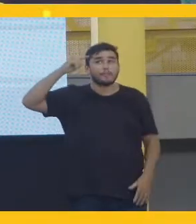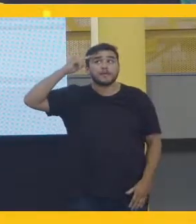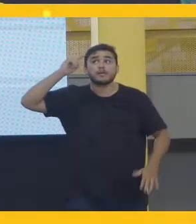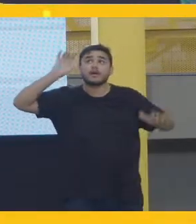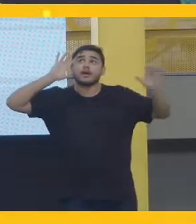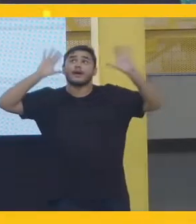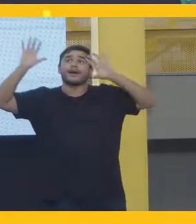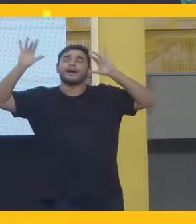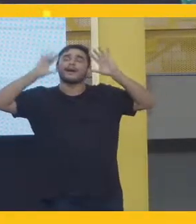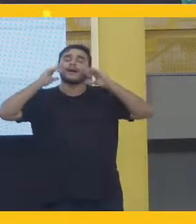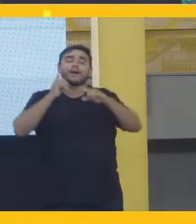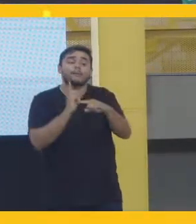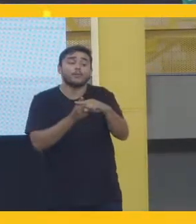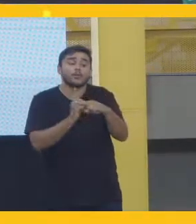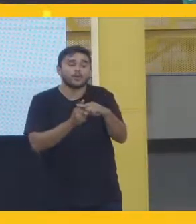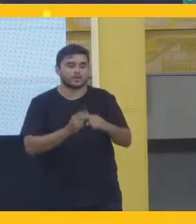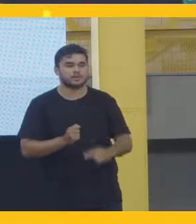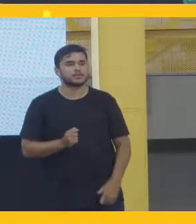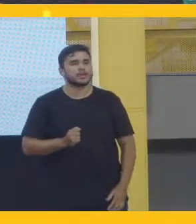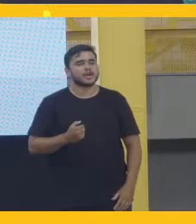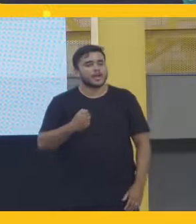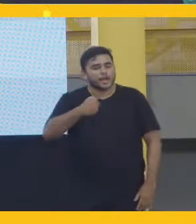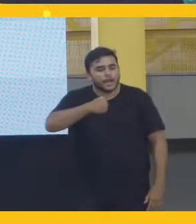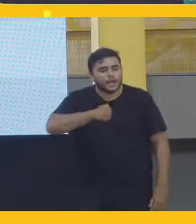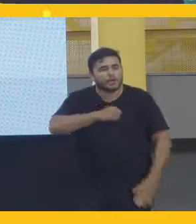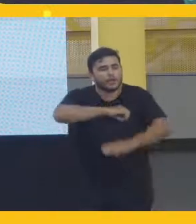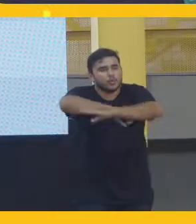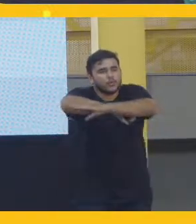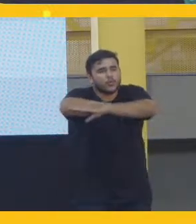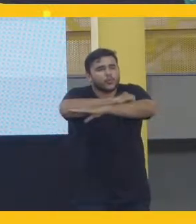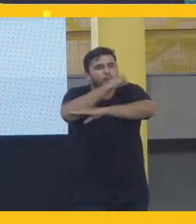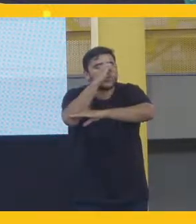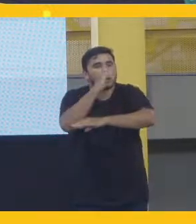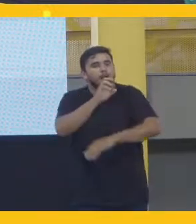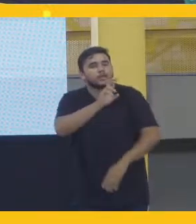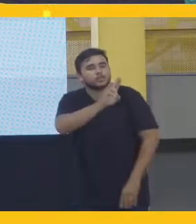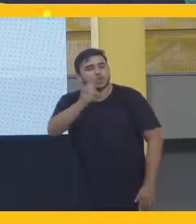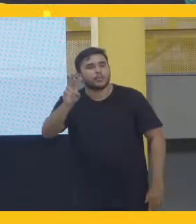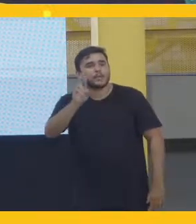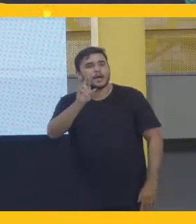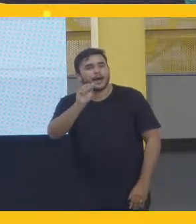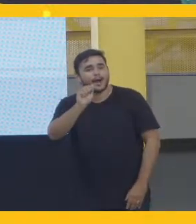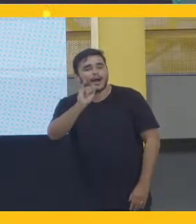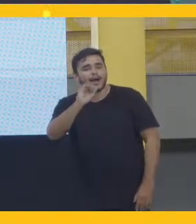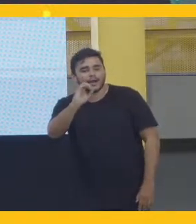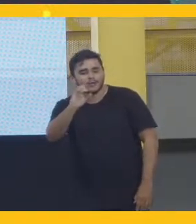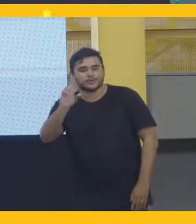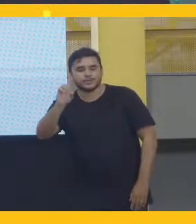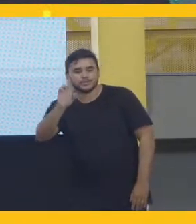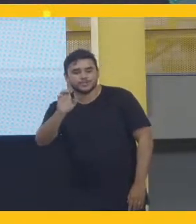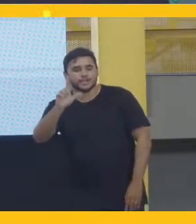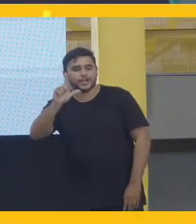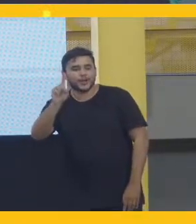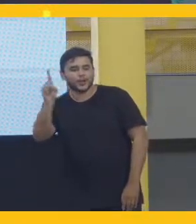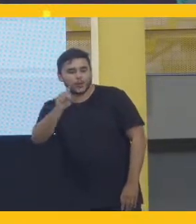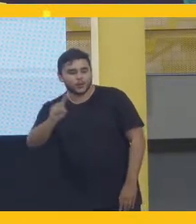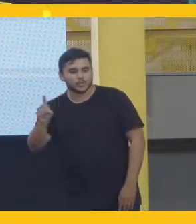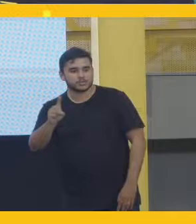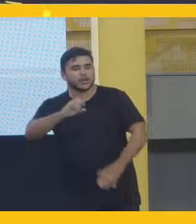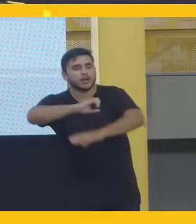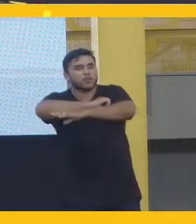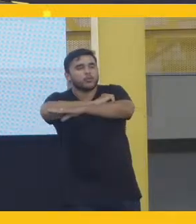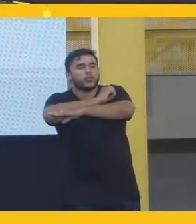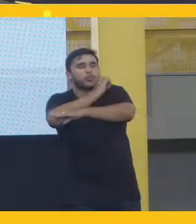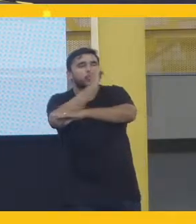como a luz se propaga no espaço. Mas você fala, Douglas, e